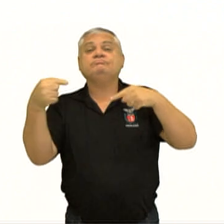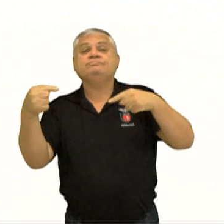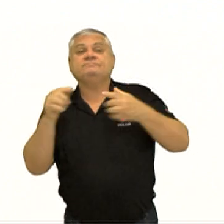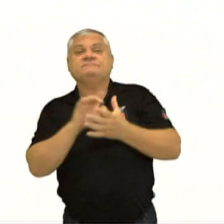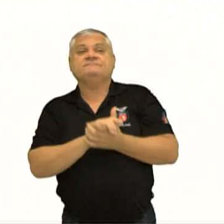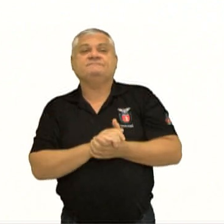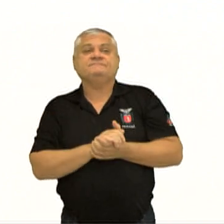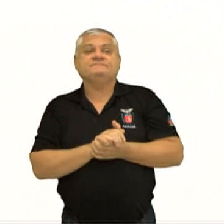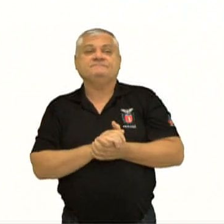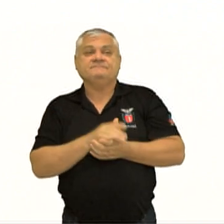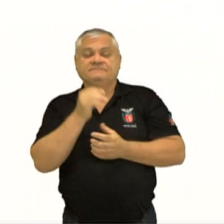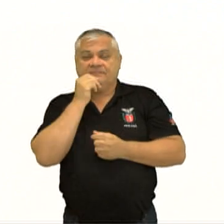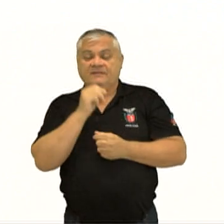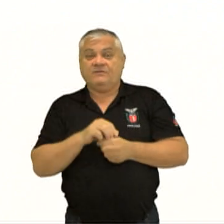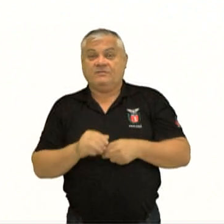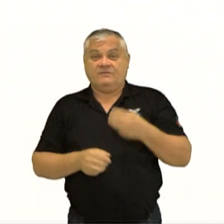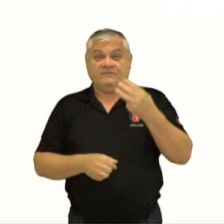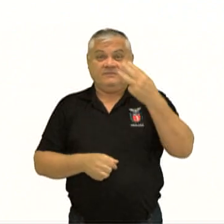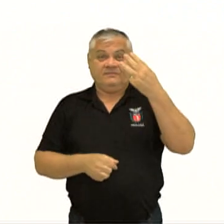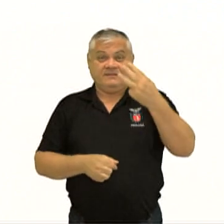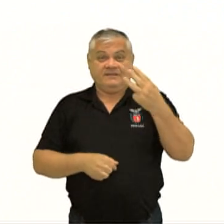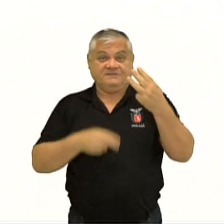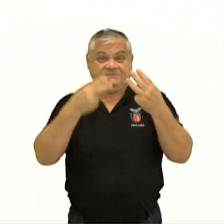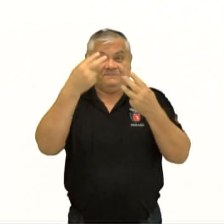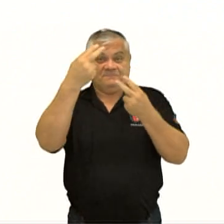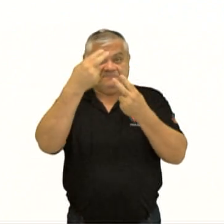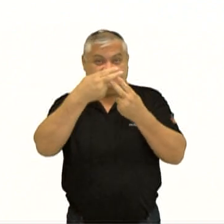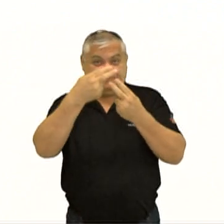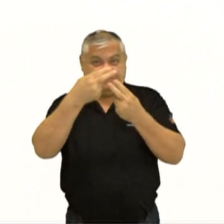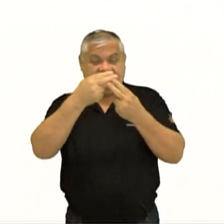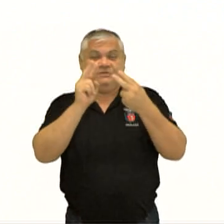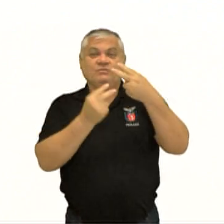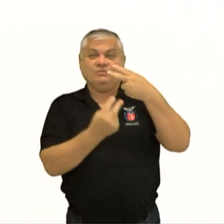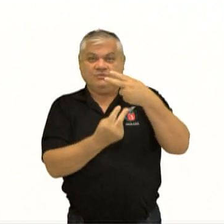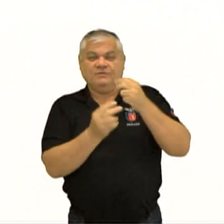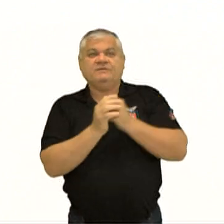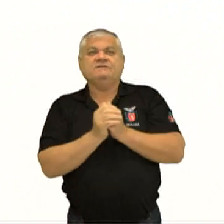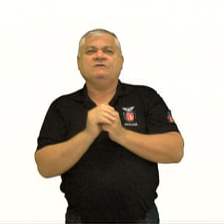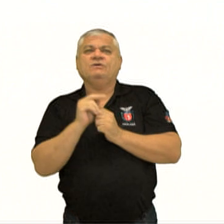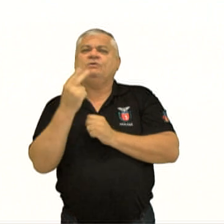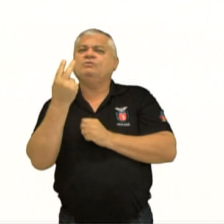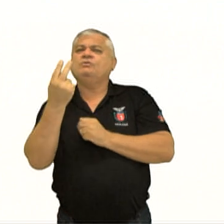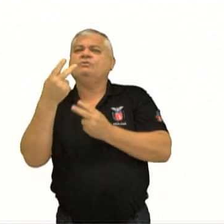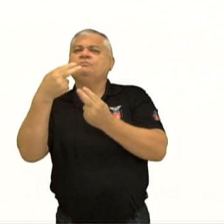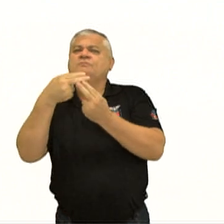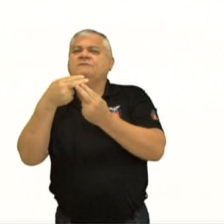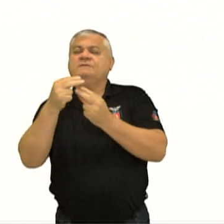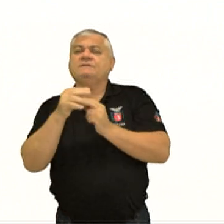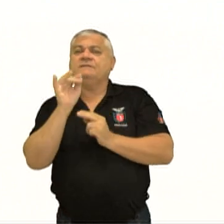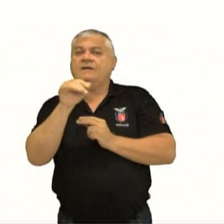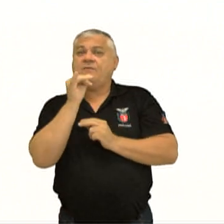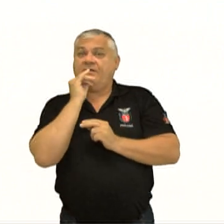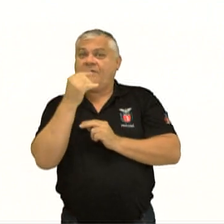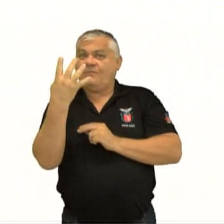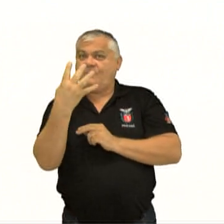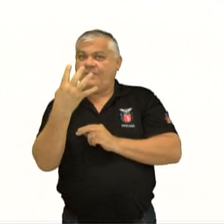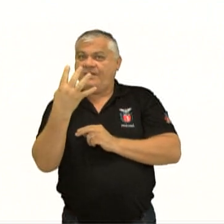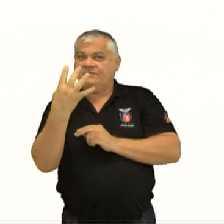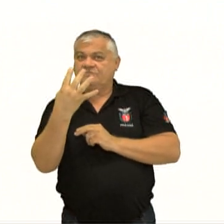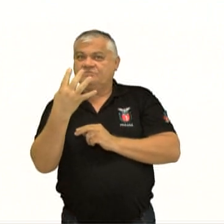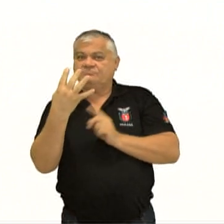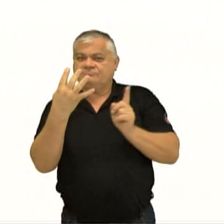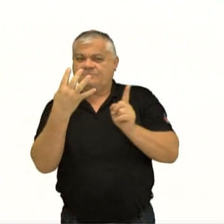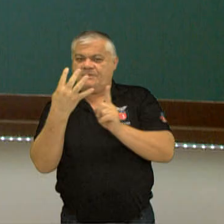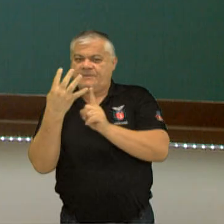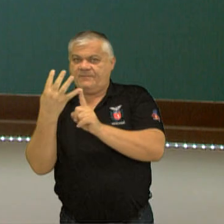cosseno. O ângulo está entre 3π sobre 2 e 2π. Isso quer dizer que esse ângulo pertence ao quarto quadrante, ele está